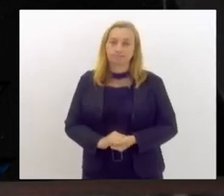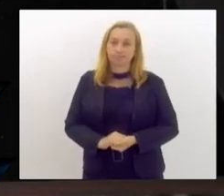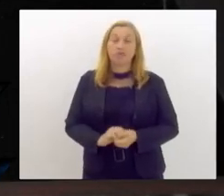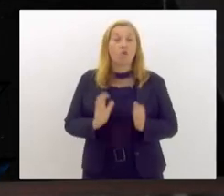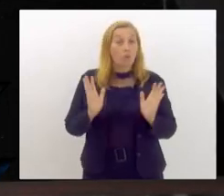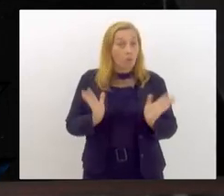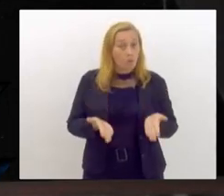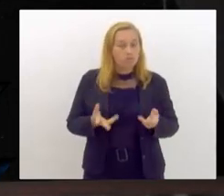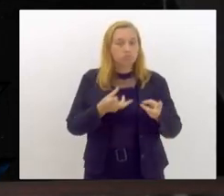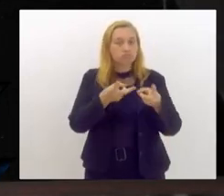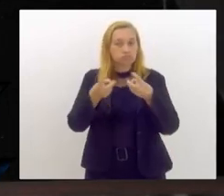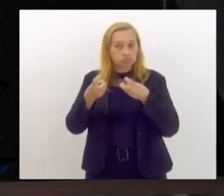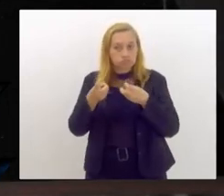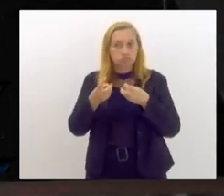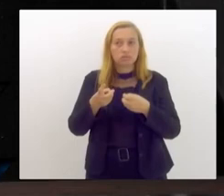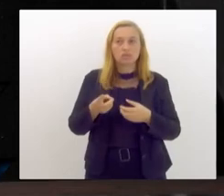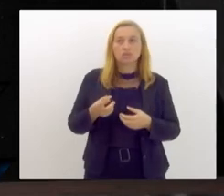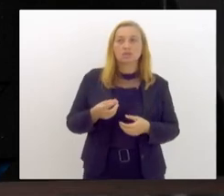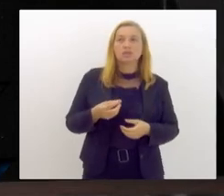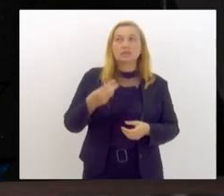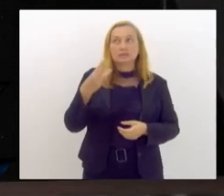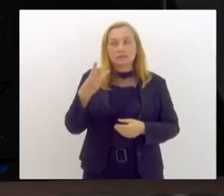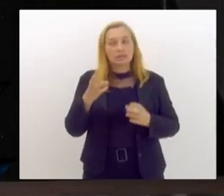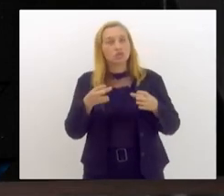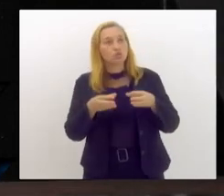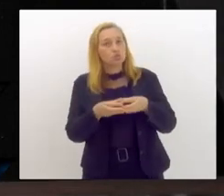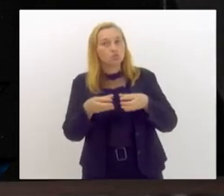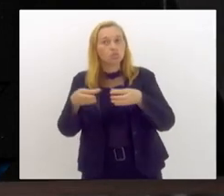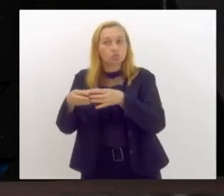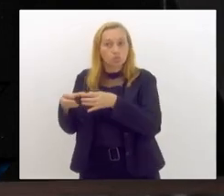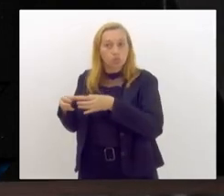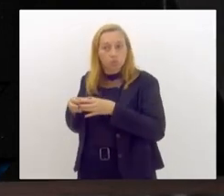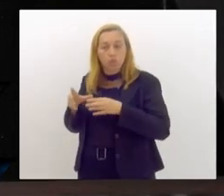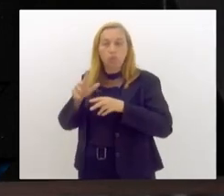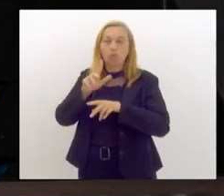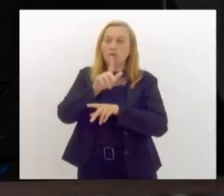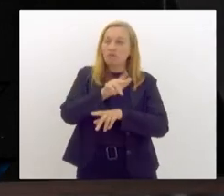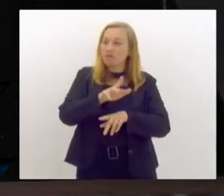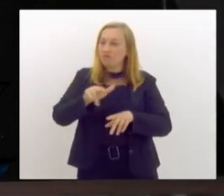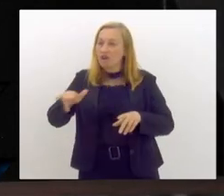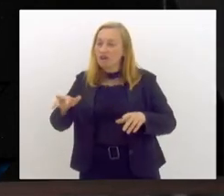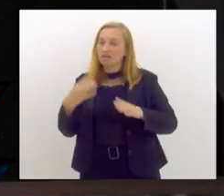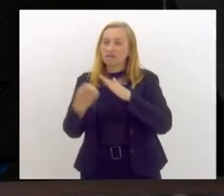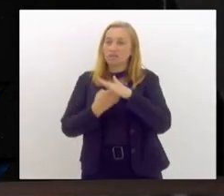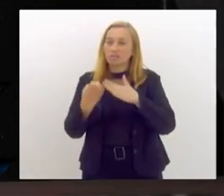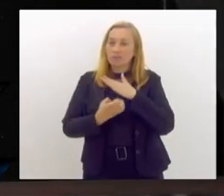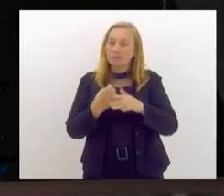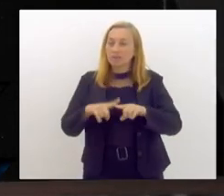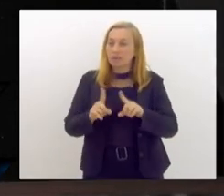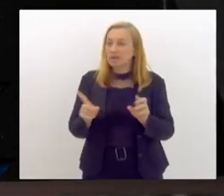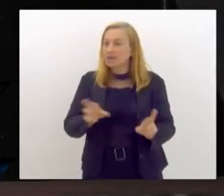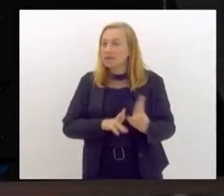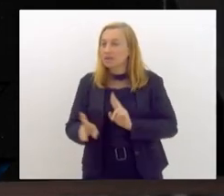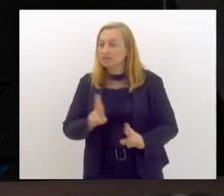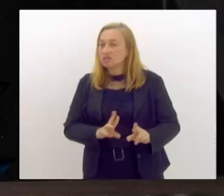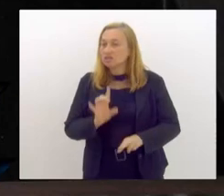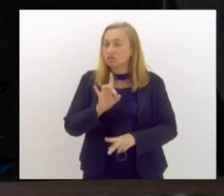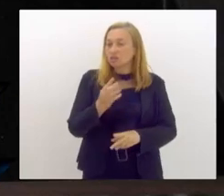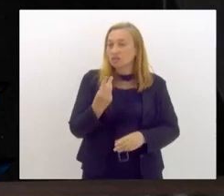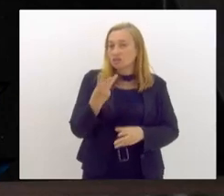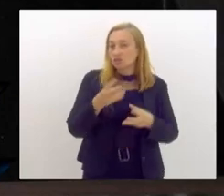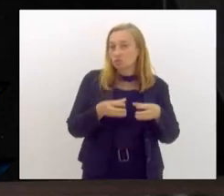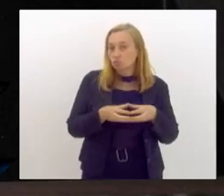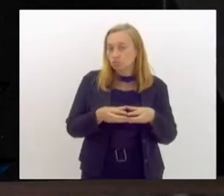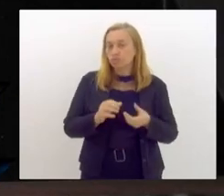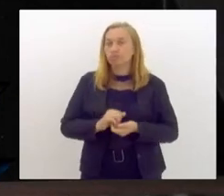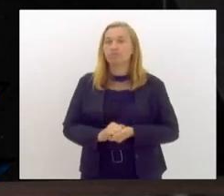Hoje, se você for observar, são apenas três grupos, tem várias linhas, tem várias empresas, mas são empresas relacionadas apenas a três grupos.